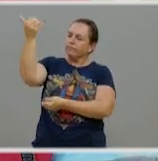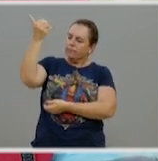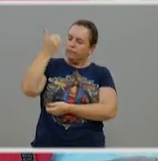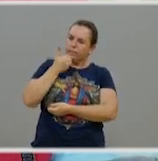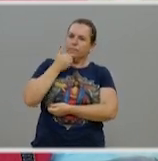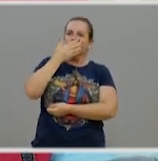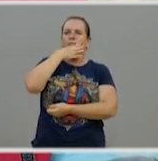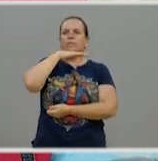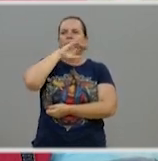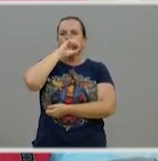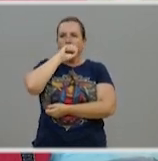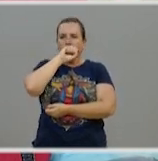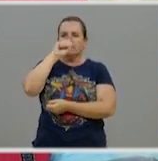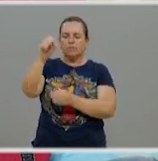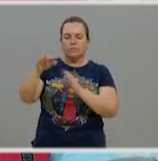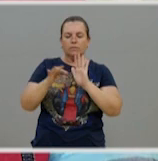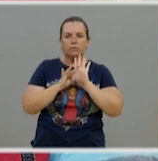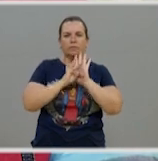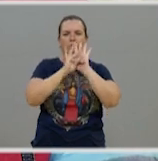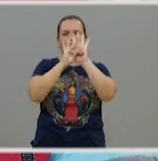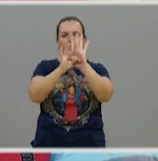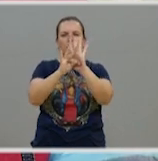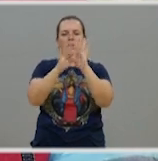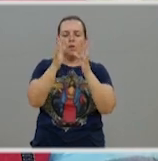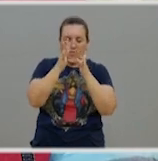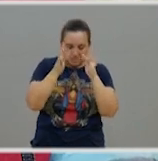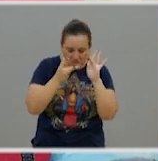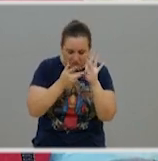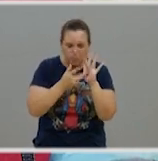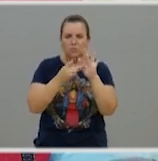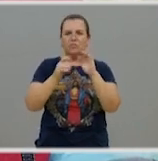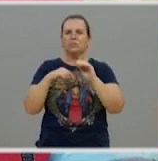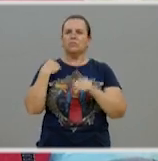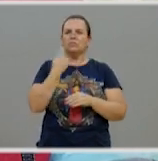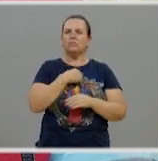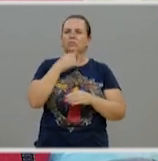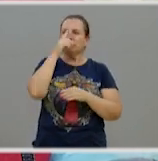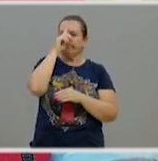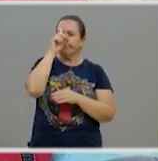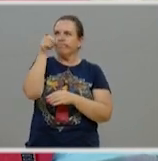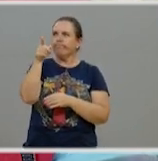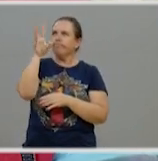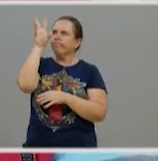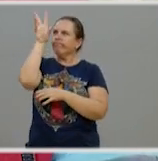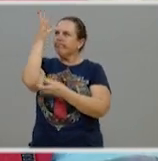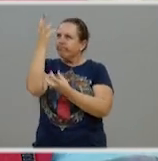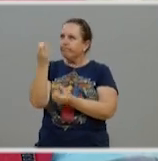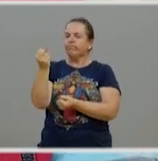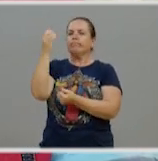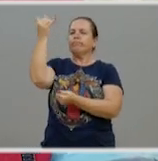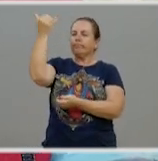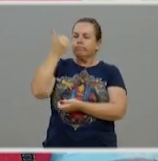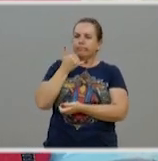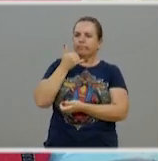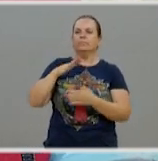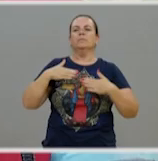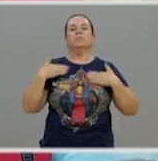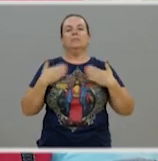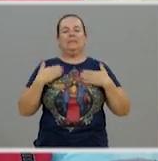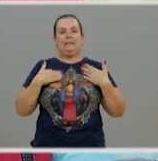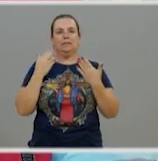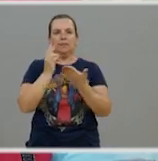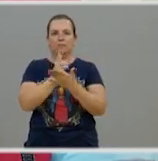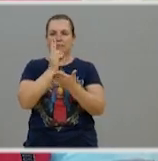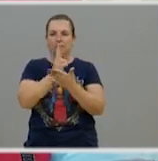dá testemunho de Jesus e nos ordena a escutá-lo. Com alegria, continuemos